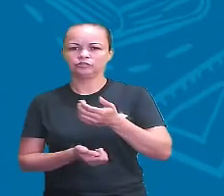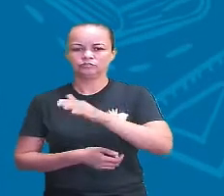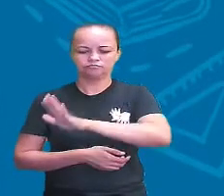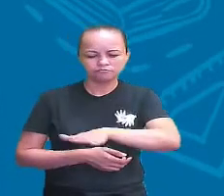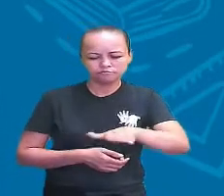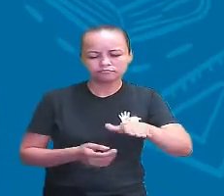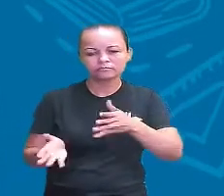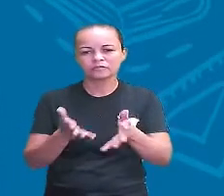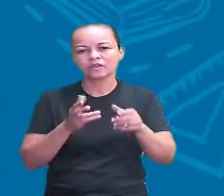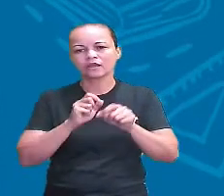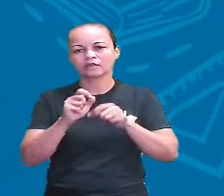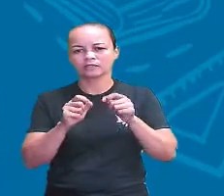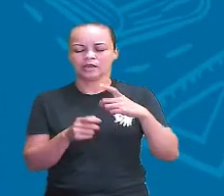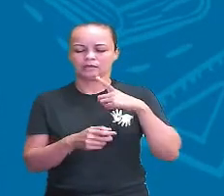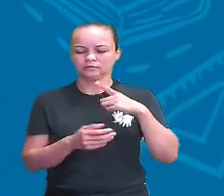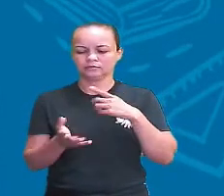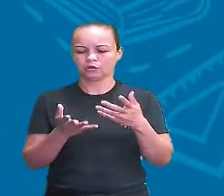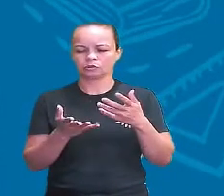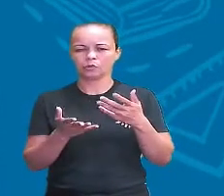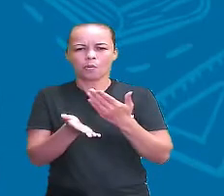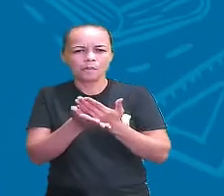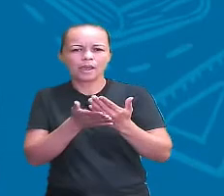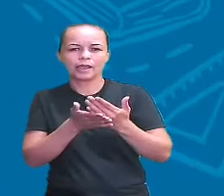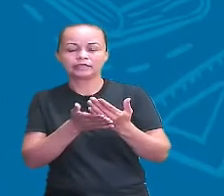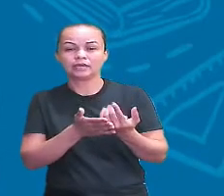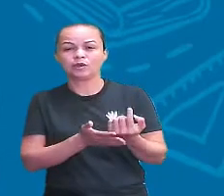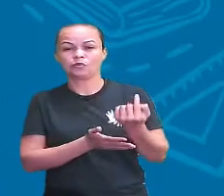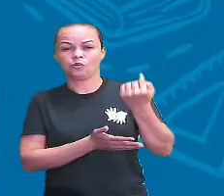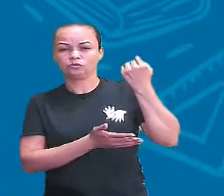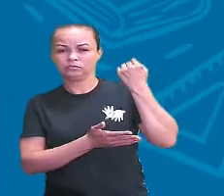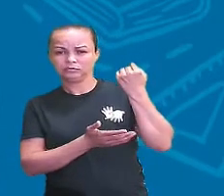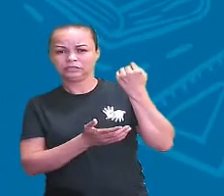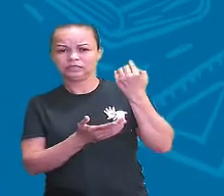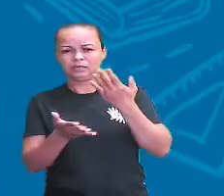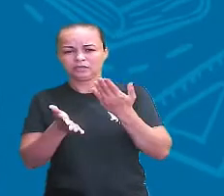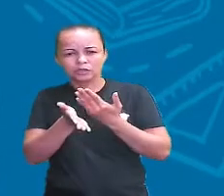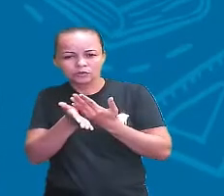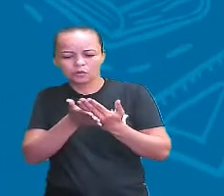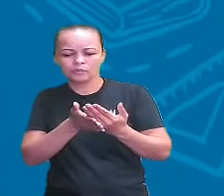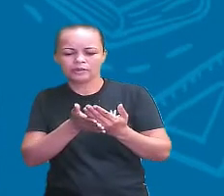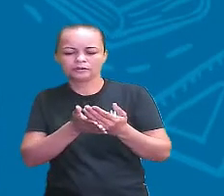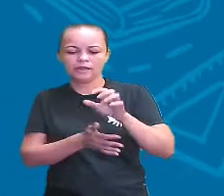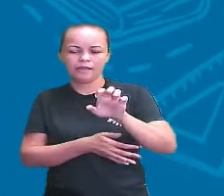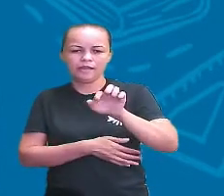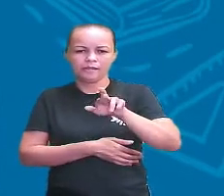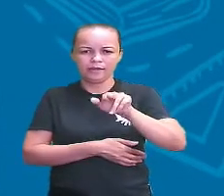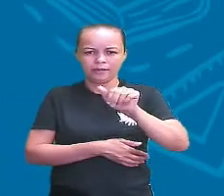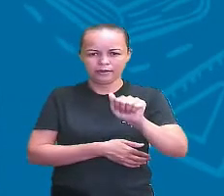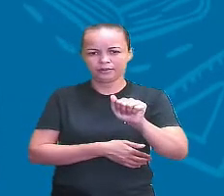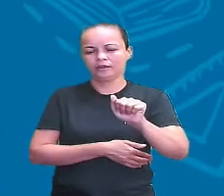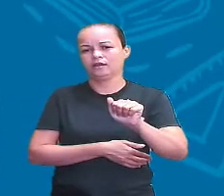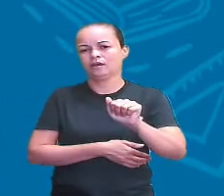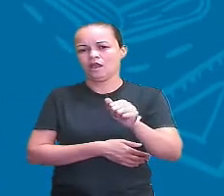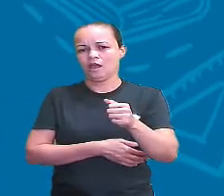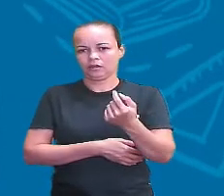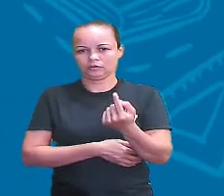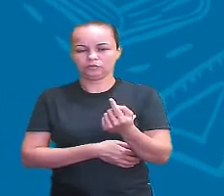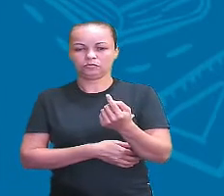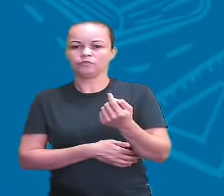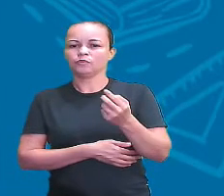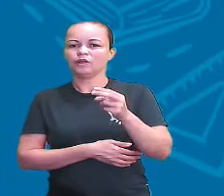a gente tem once upon a time. Once upon a time. Então, essa expressão quer dizer era uma vez. Não tem nada a